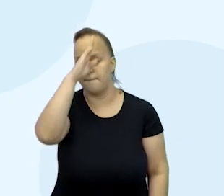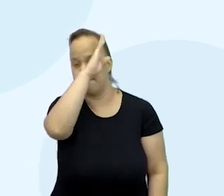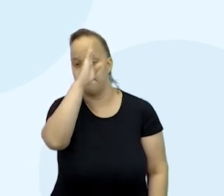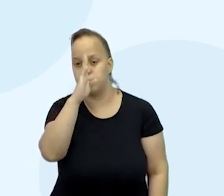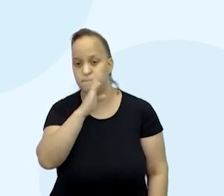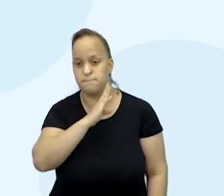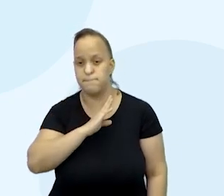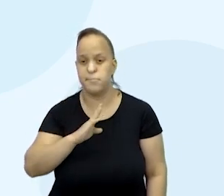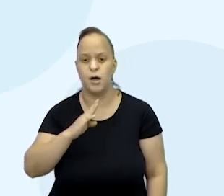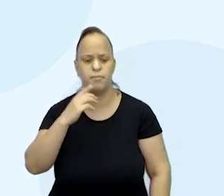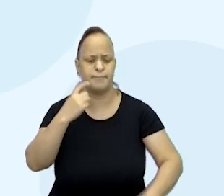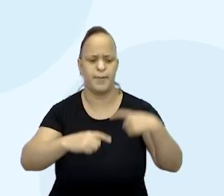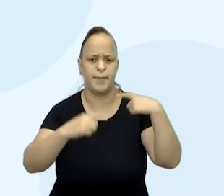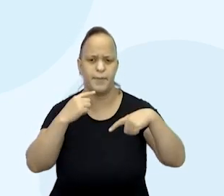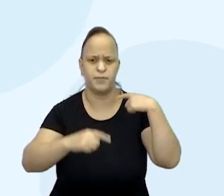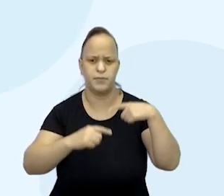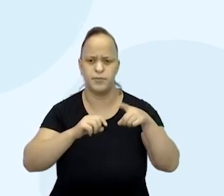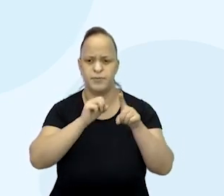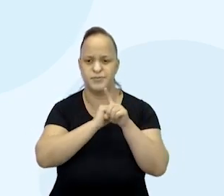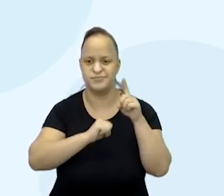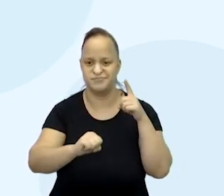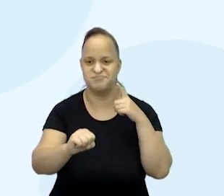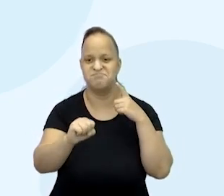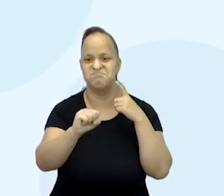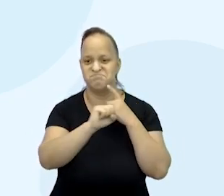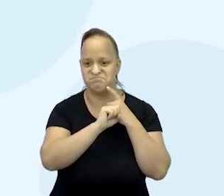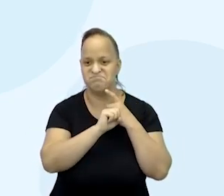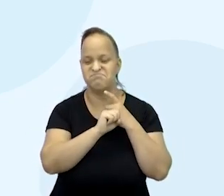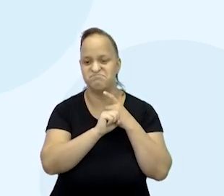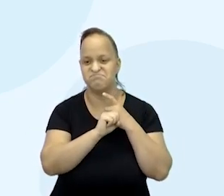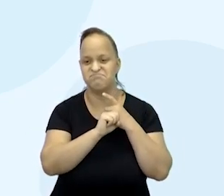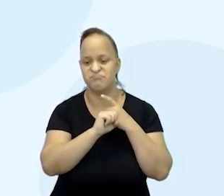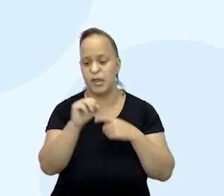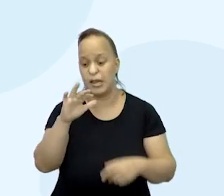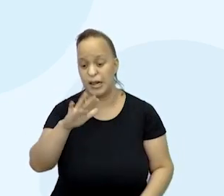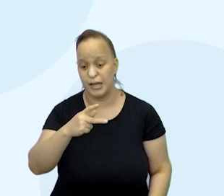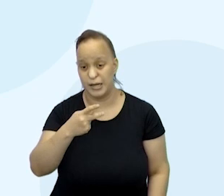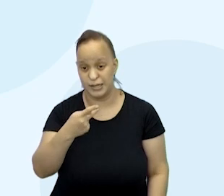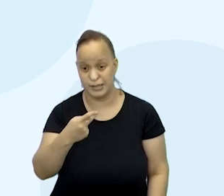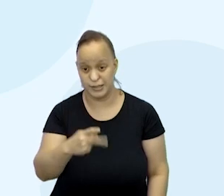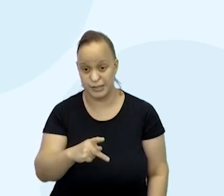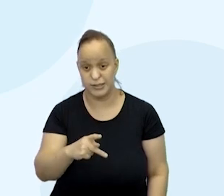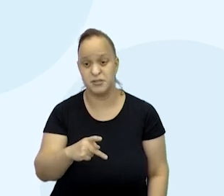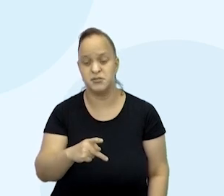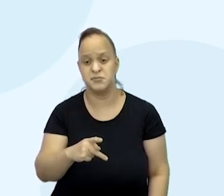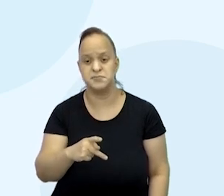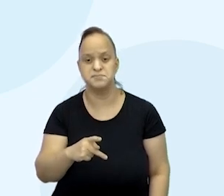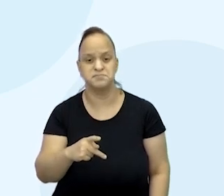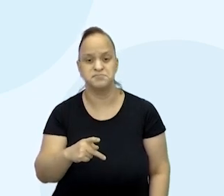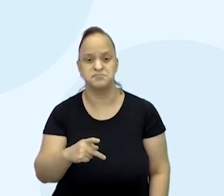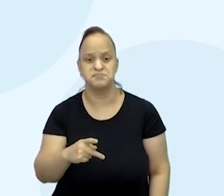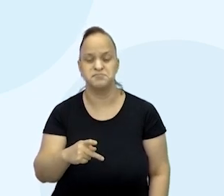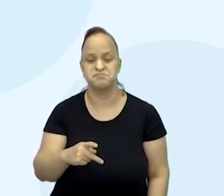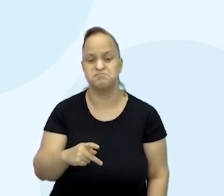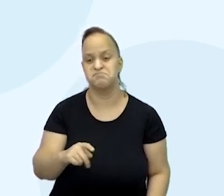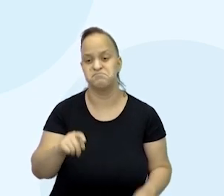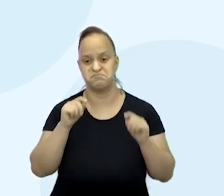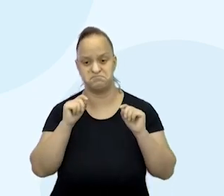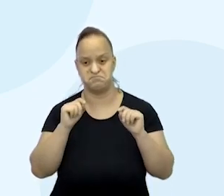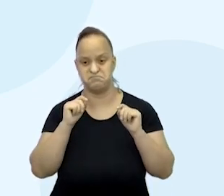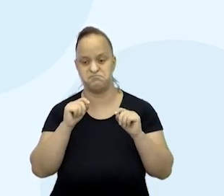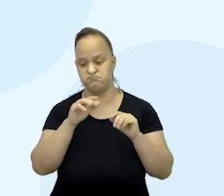seus conflitos sociais. Apesar de ser inicialmente voltada para as elites, as